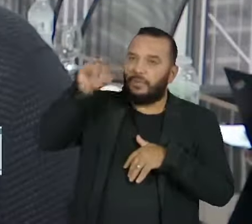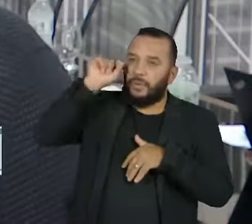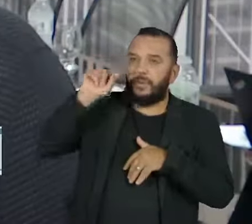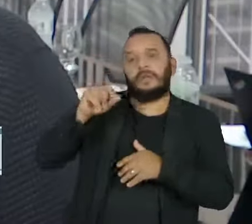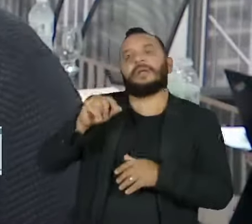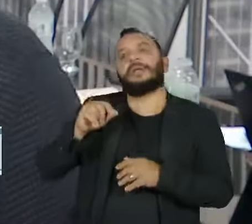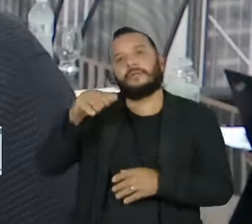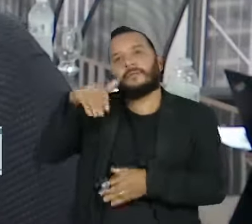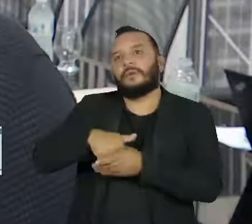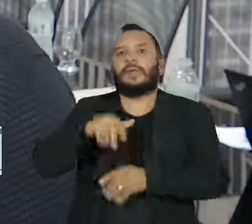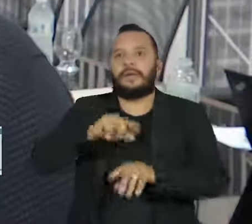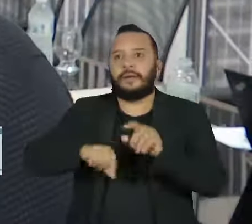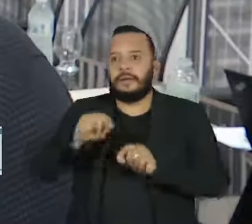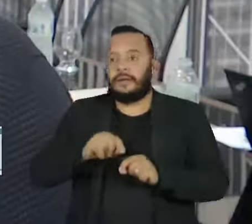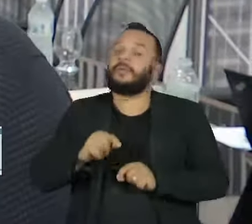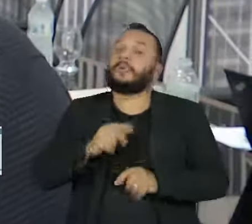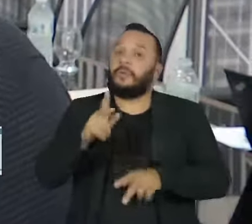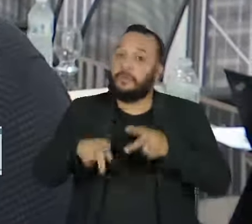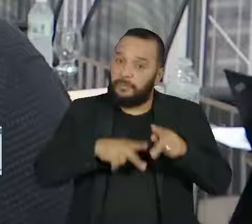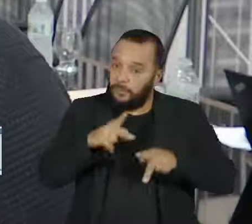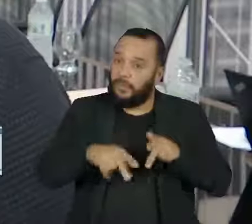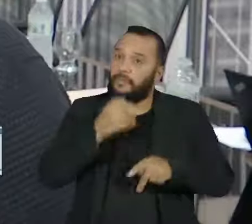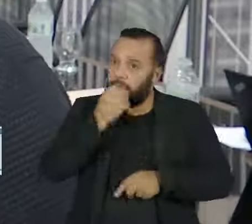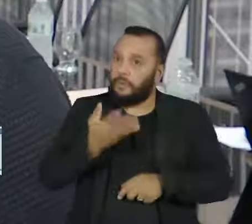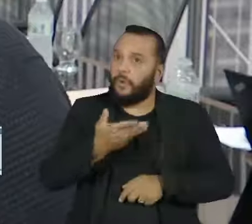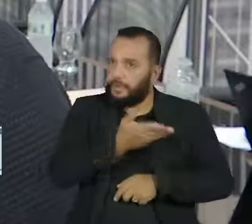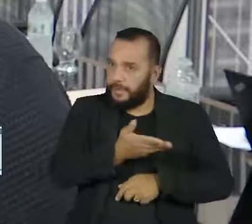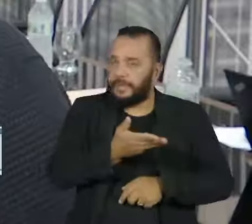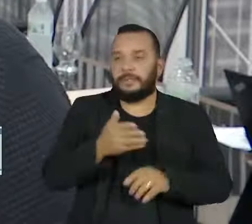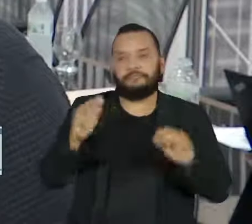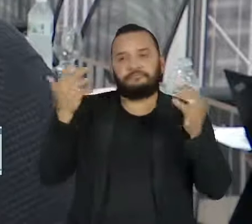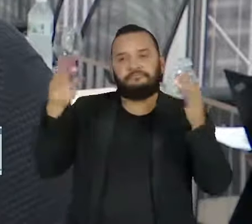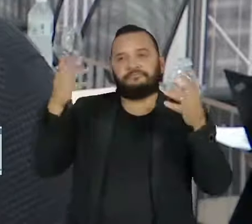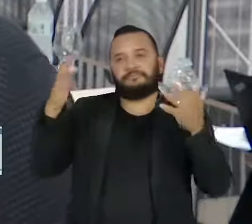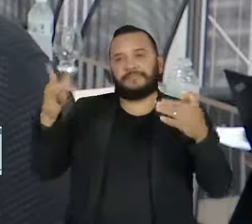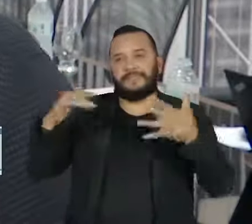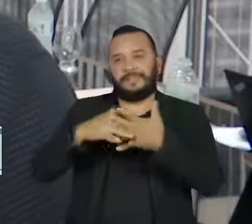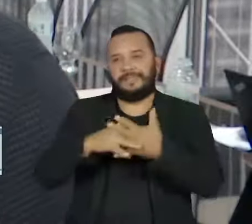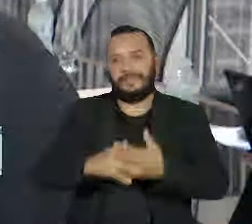o seu candidato. Quem sai ganhando é o eleitor. Viva a cidadania!